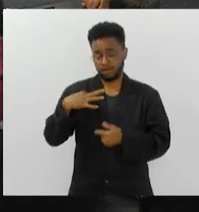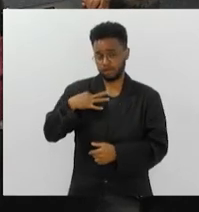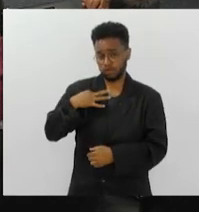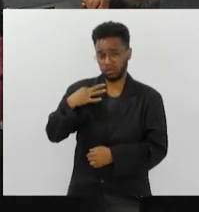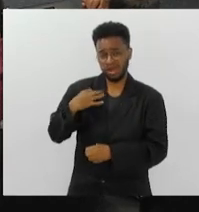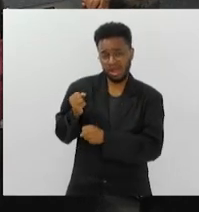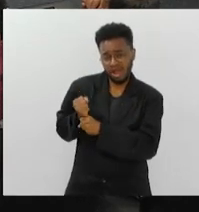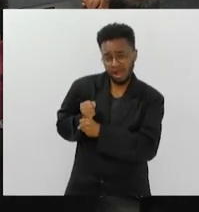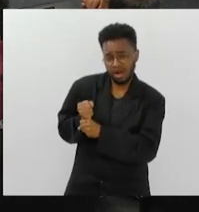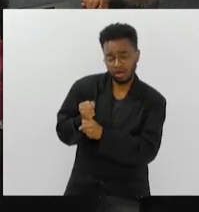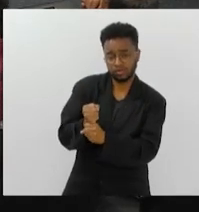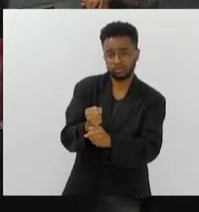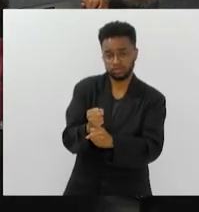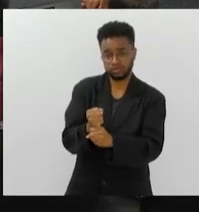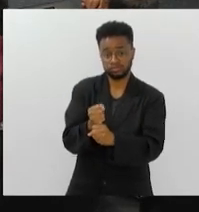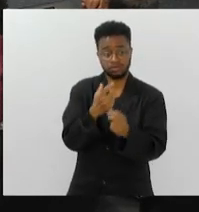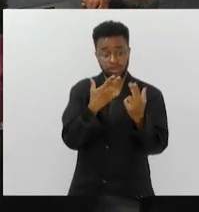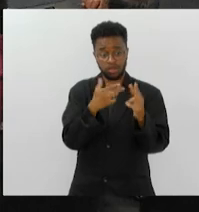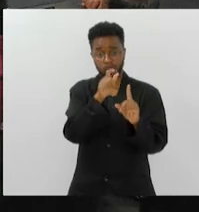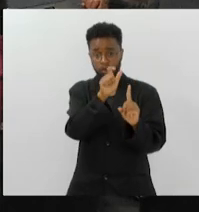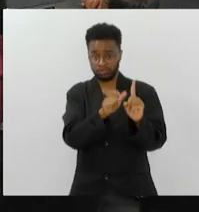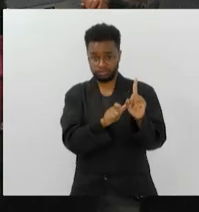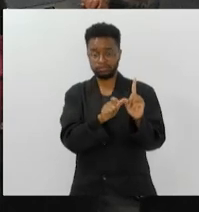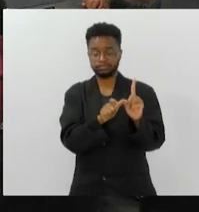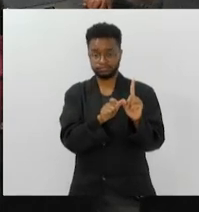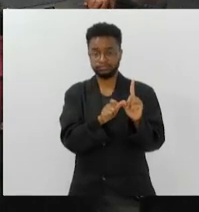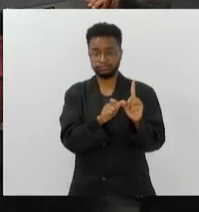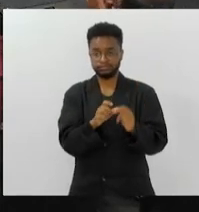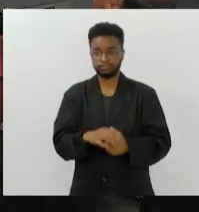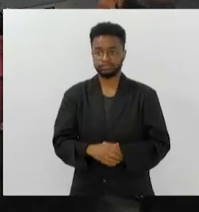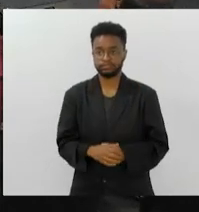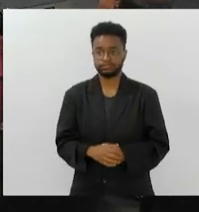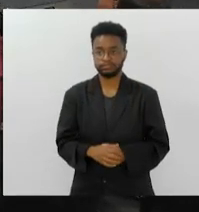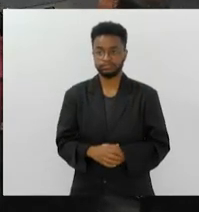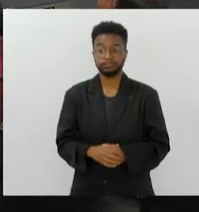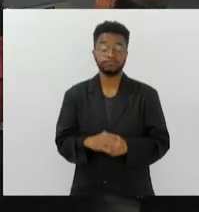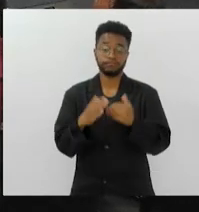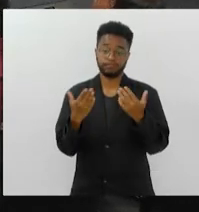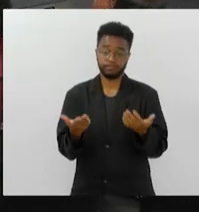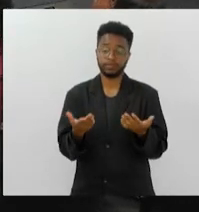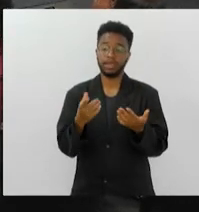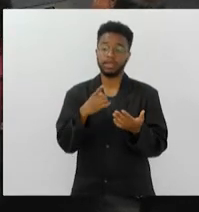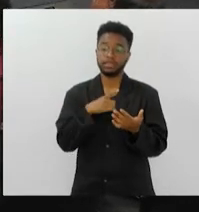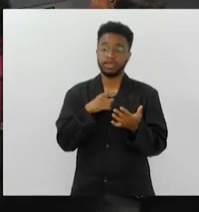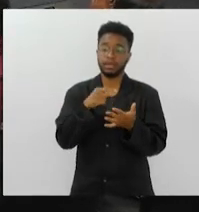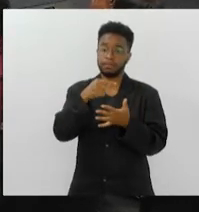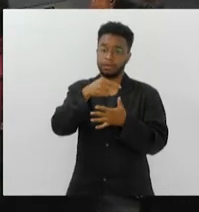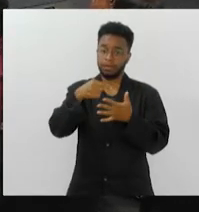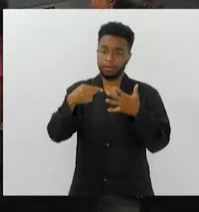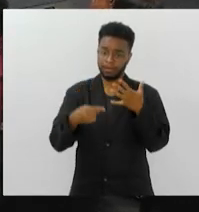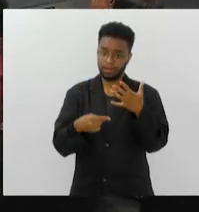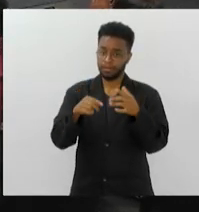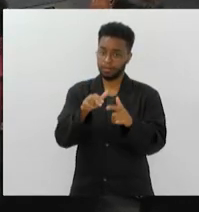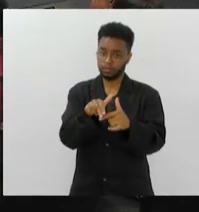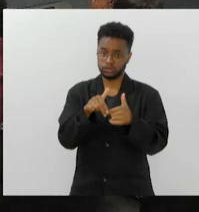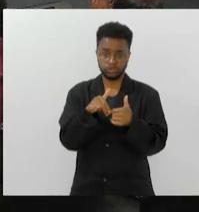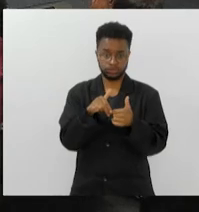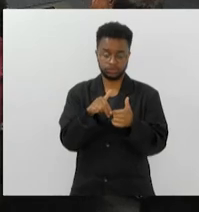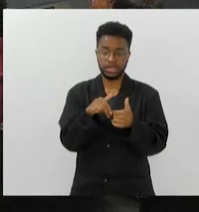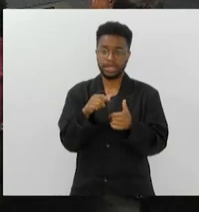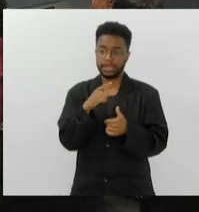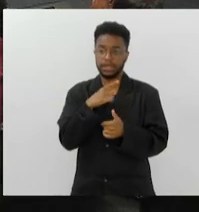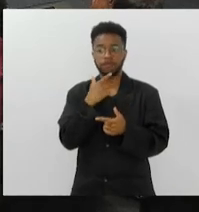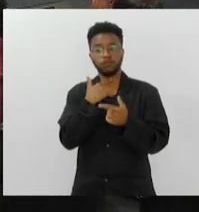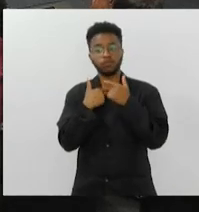tantos anos, como é o caso do senhor Orlandino. E são várias as razões, né? Desde o